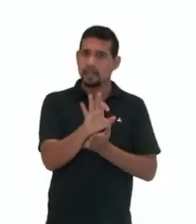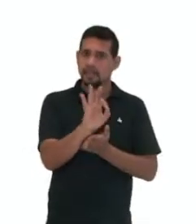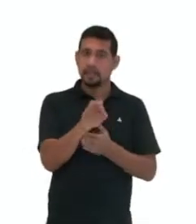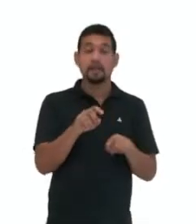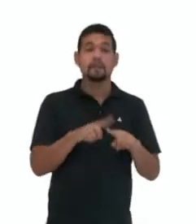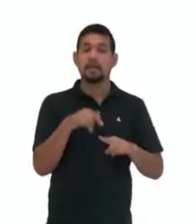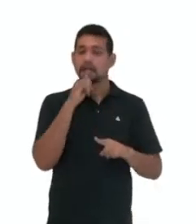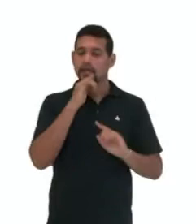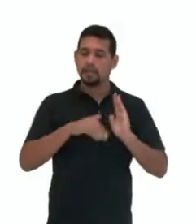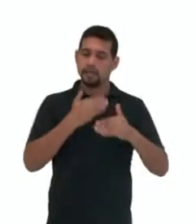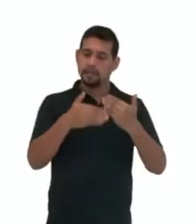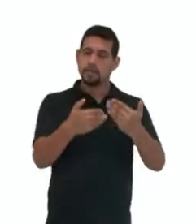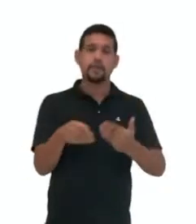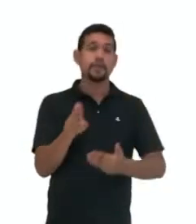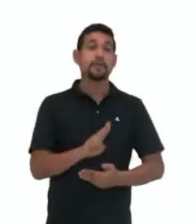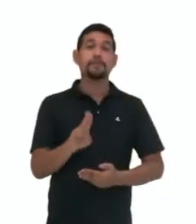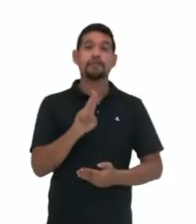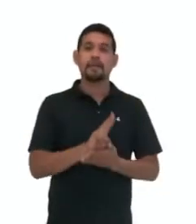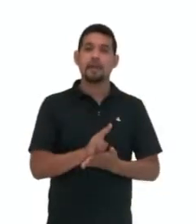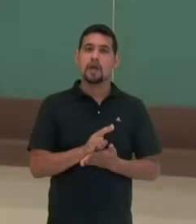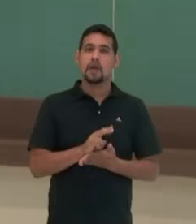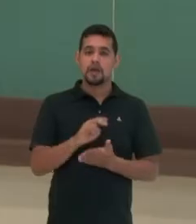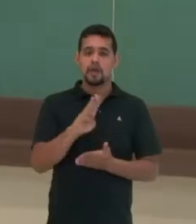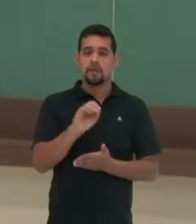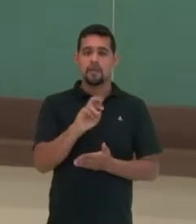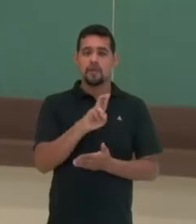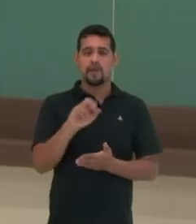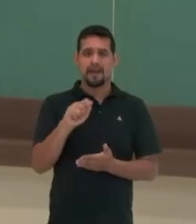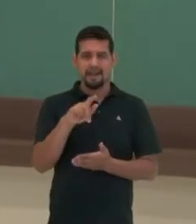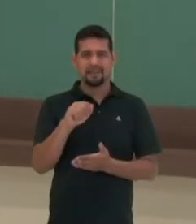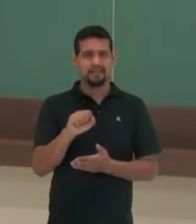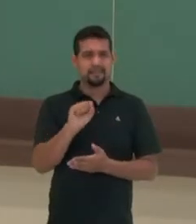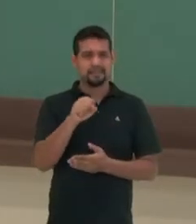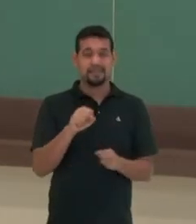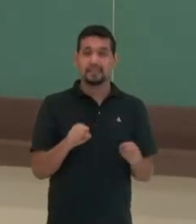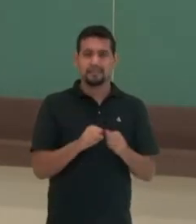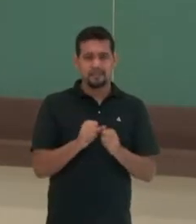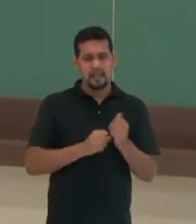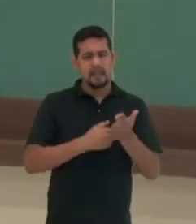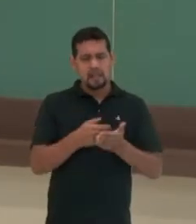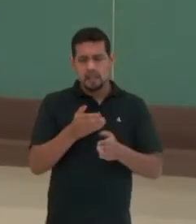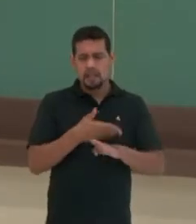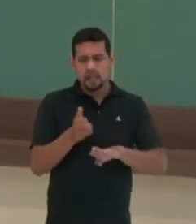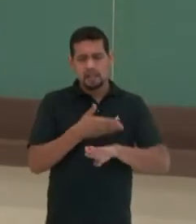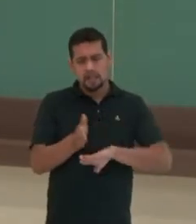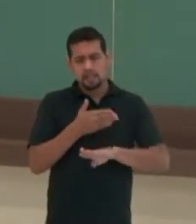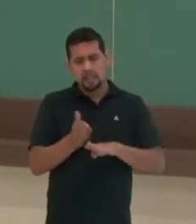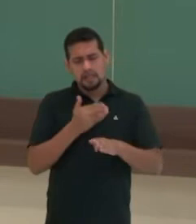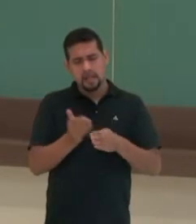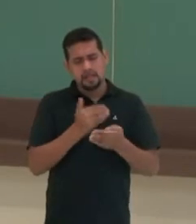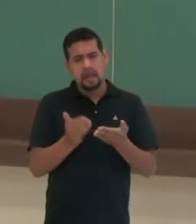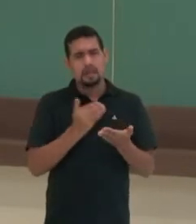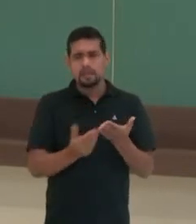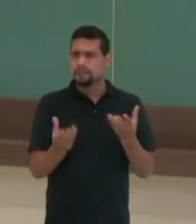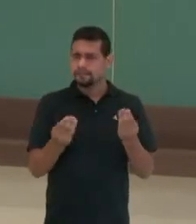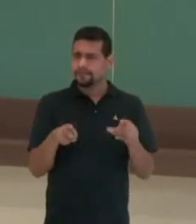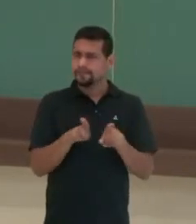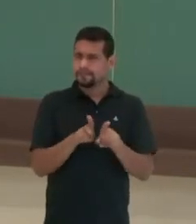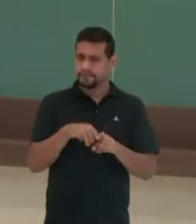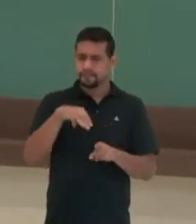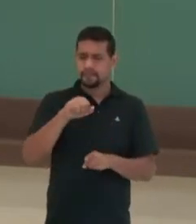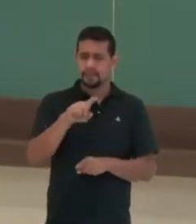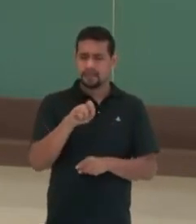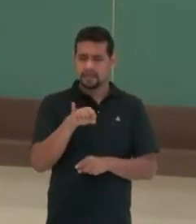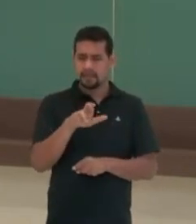Após esse procedimento, usa-se um rolo de borracha embebido com tinta, que é passado várias vezes nessa gravura ali, nessa madeira